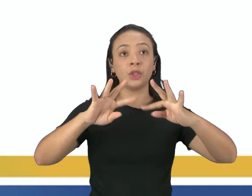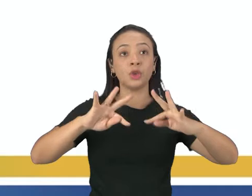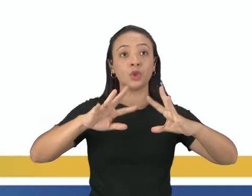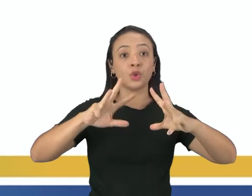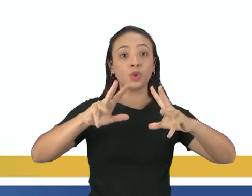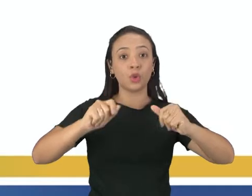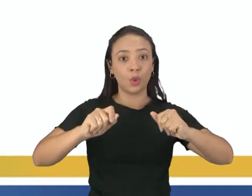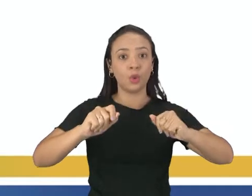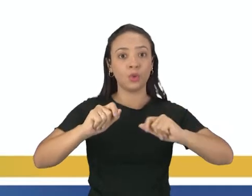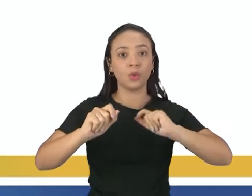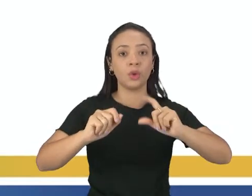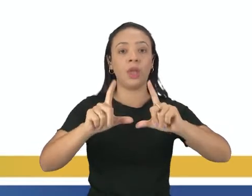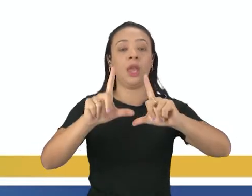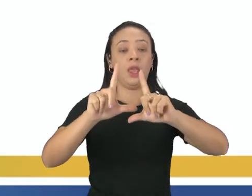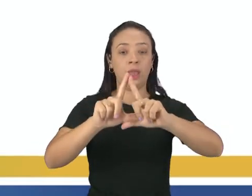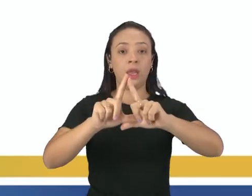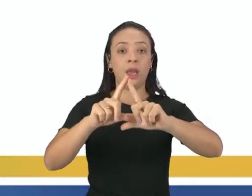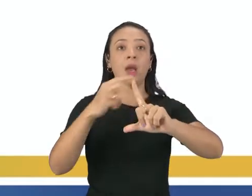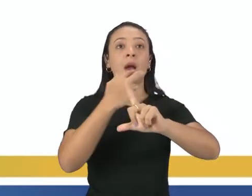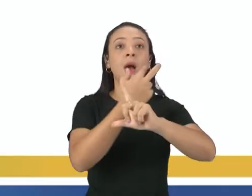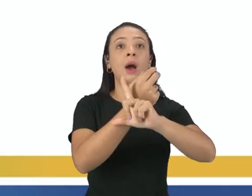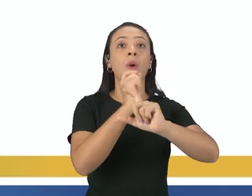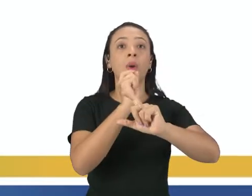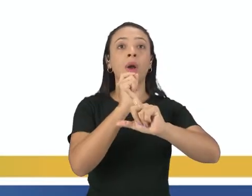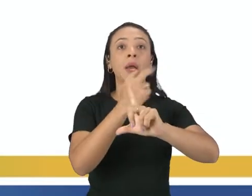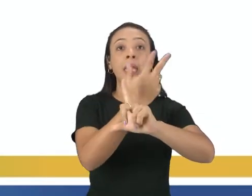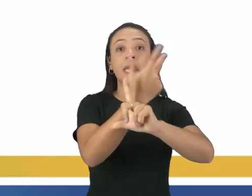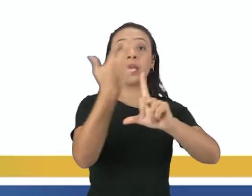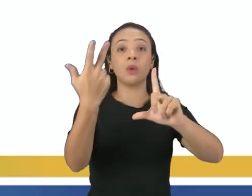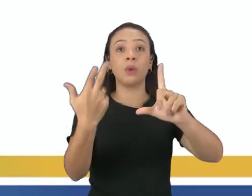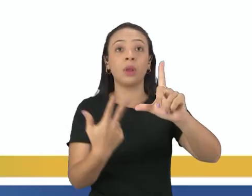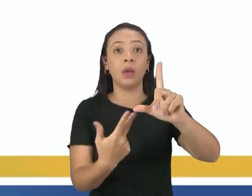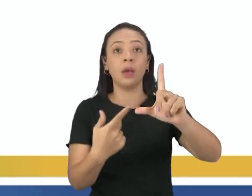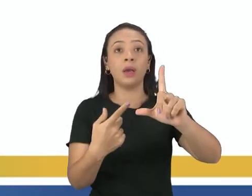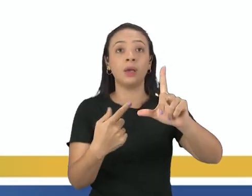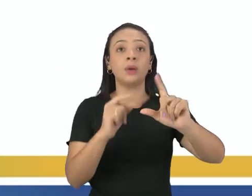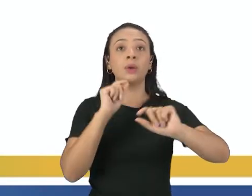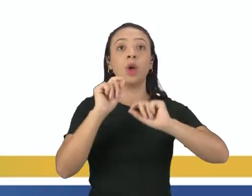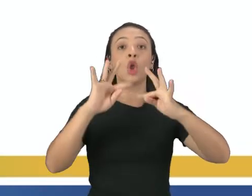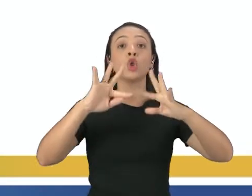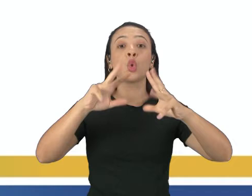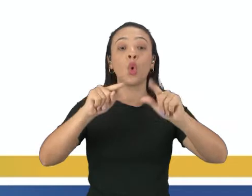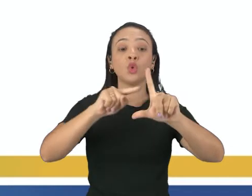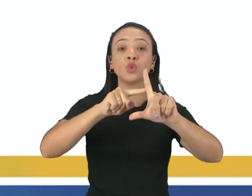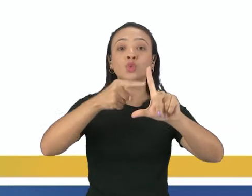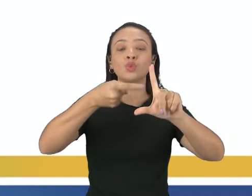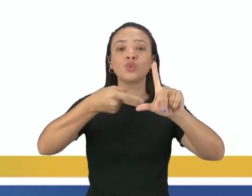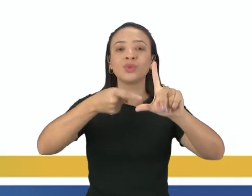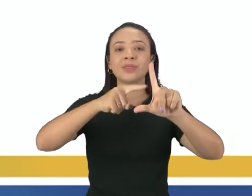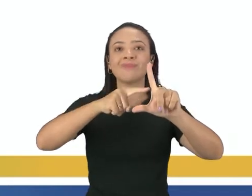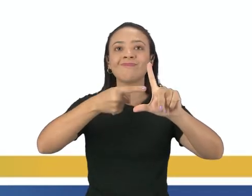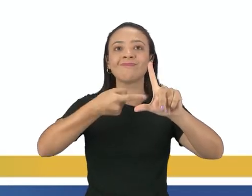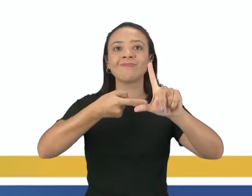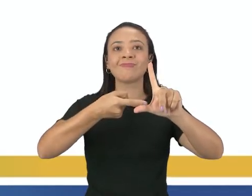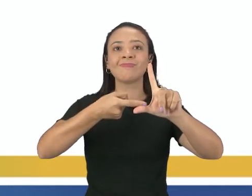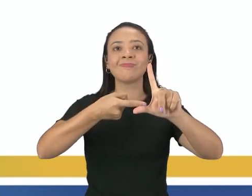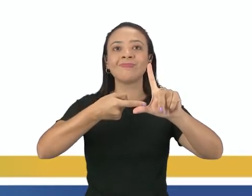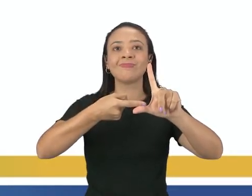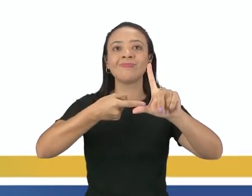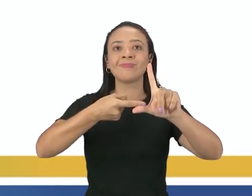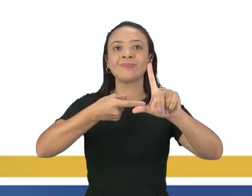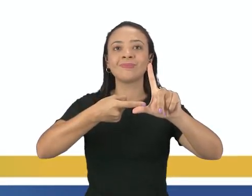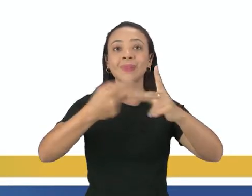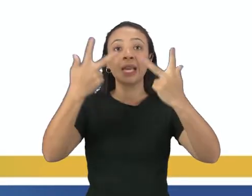todo triângulo equilátero, ele é também equiângulo, né? Ou seja, todos os ângulos